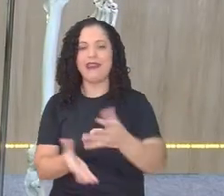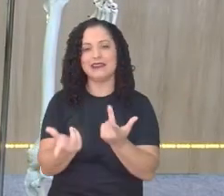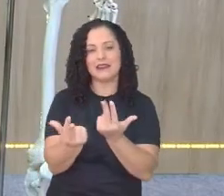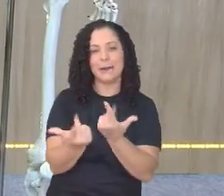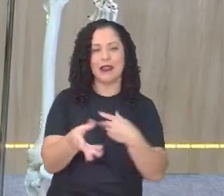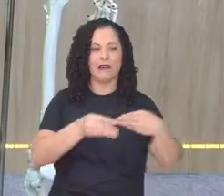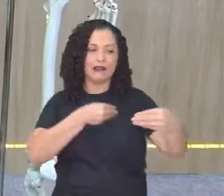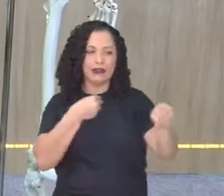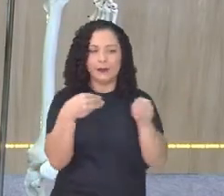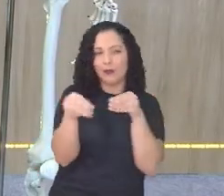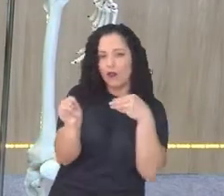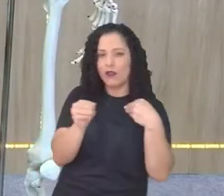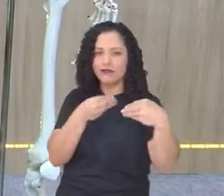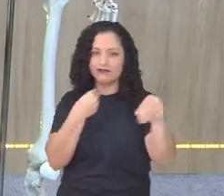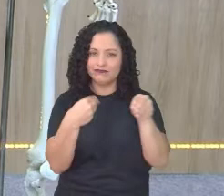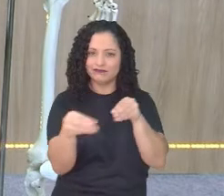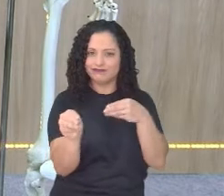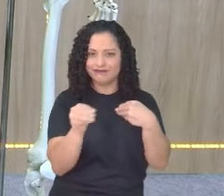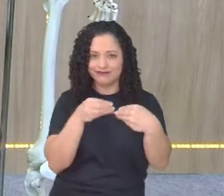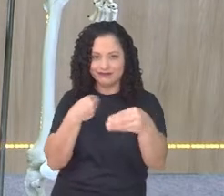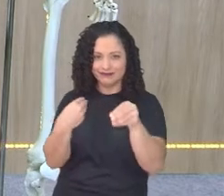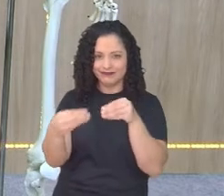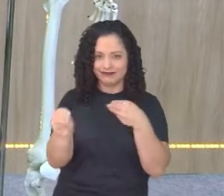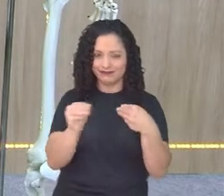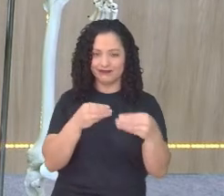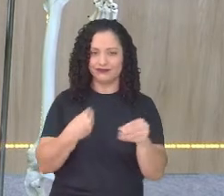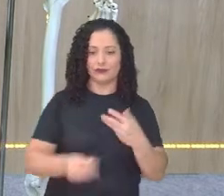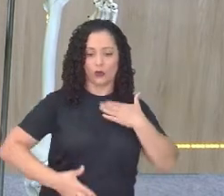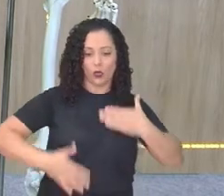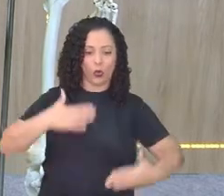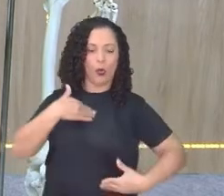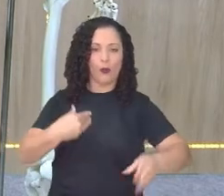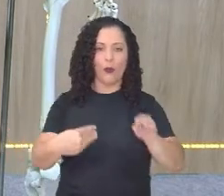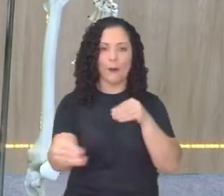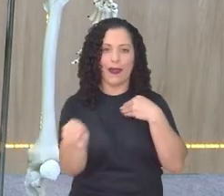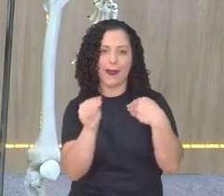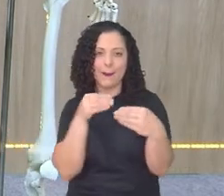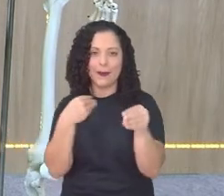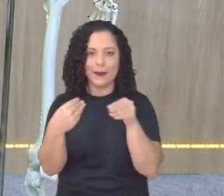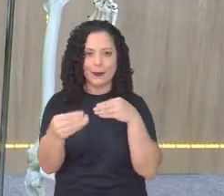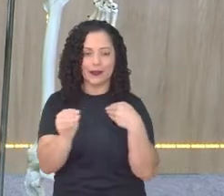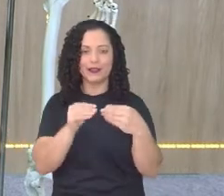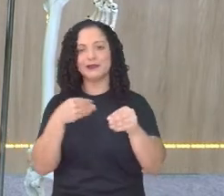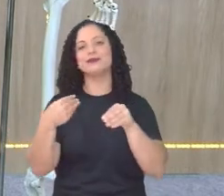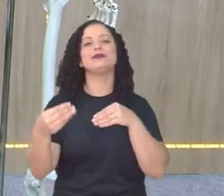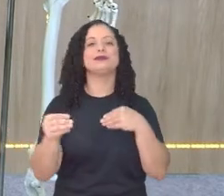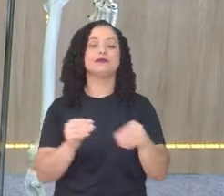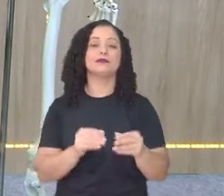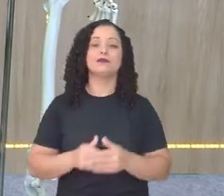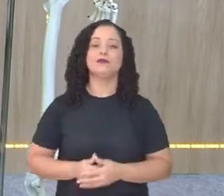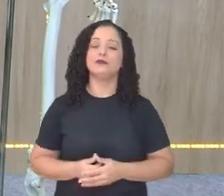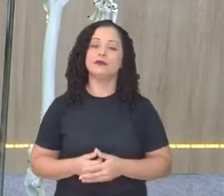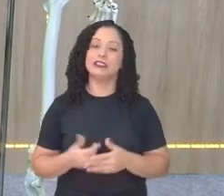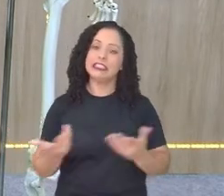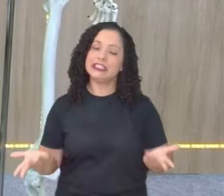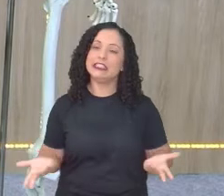né? Diferente do elástico que a gente tem na roupa, quanto mais a gente gasta o elástico da roupa, mais eles